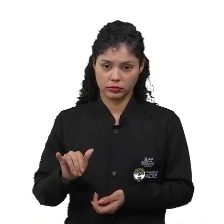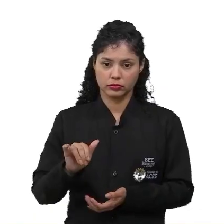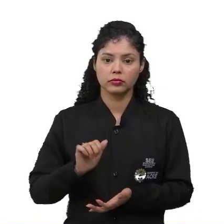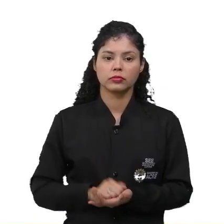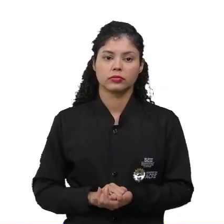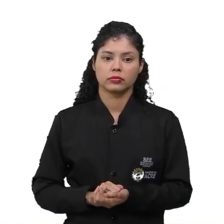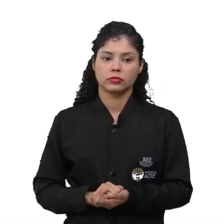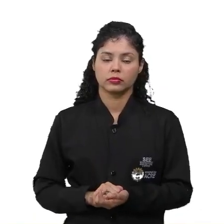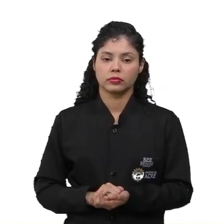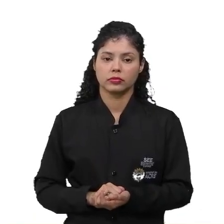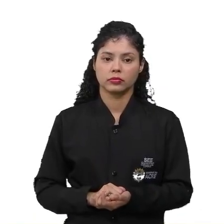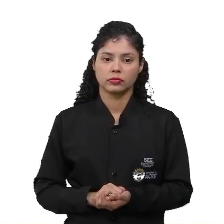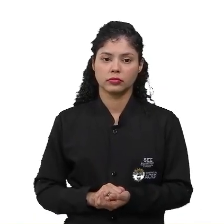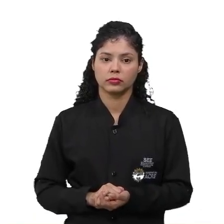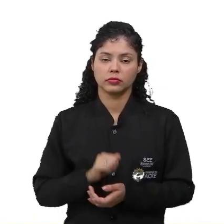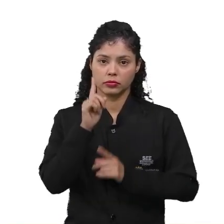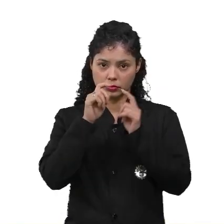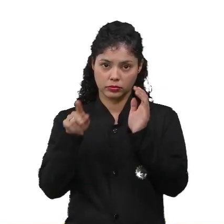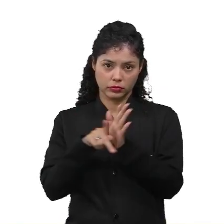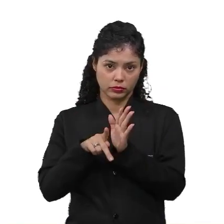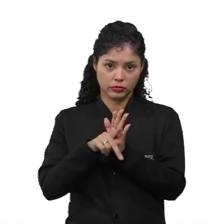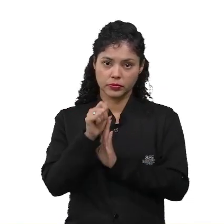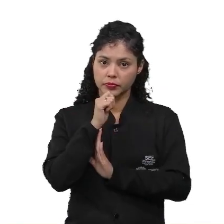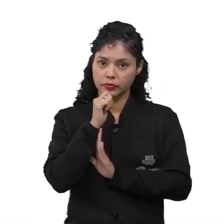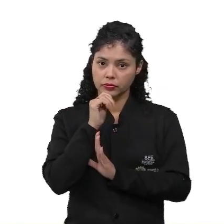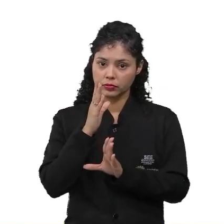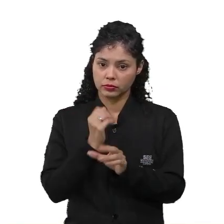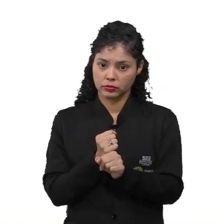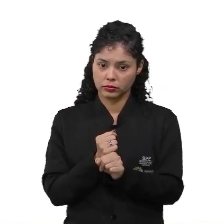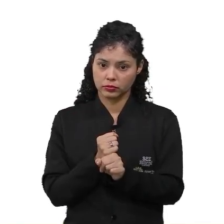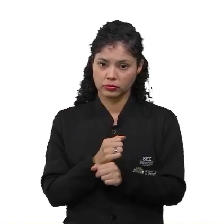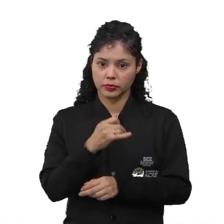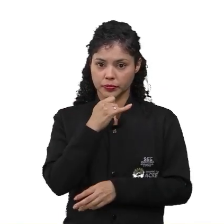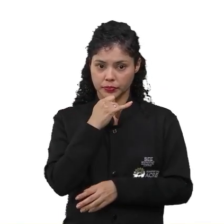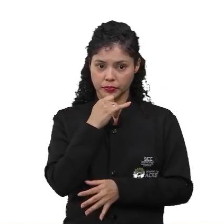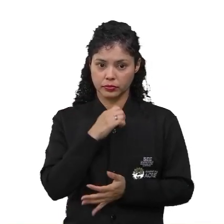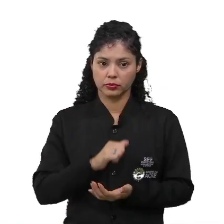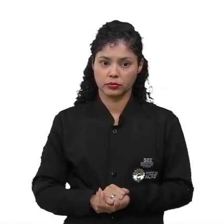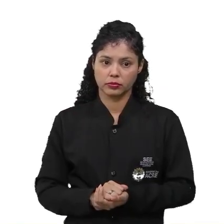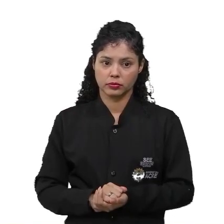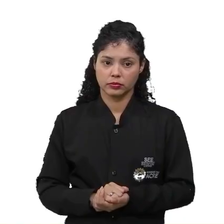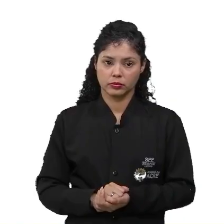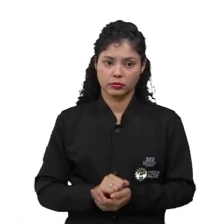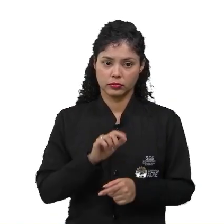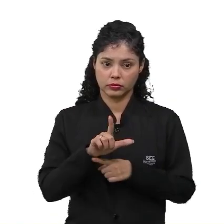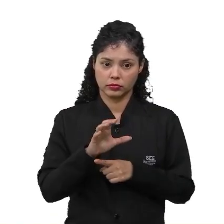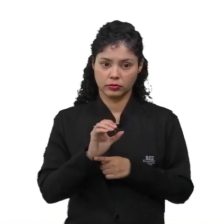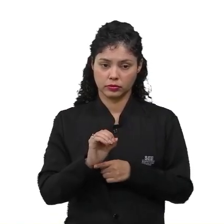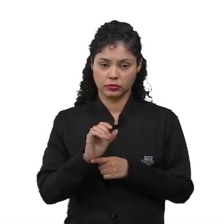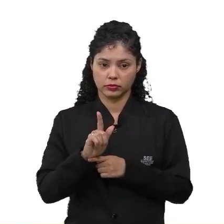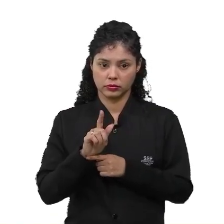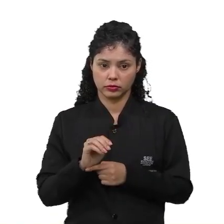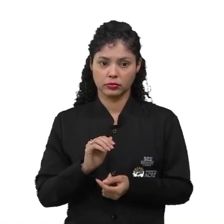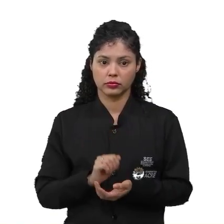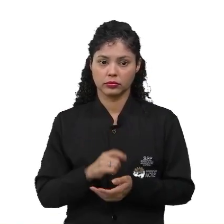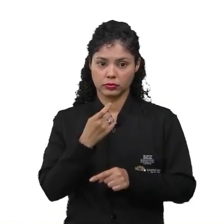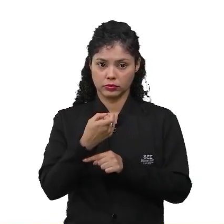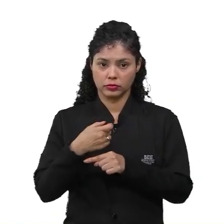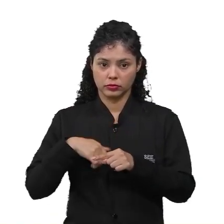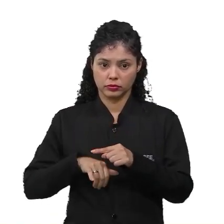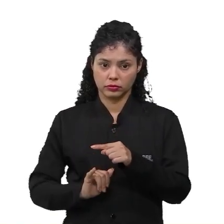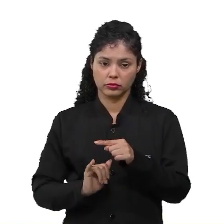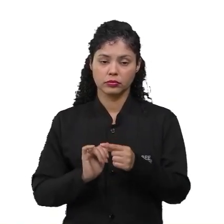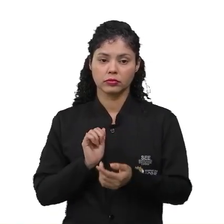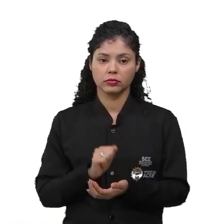ser expresso como o logaritmo de uma soma. Por exemplo, o logaritmo de x vezes y é